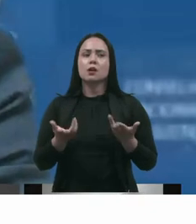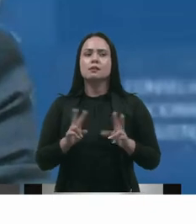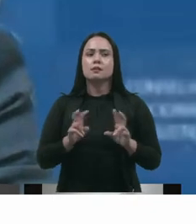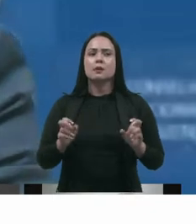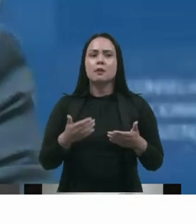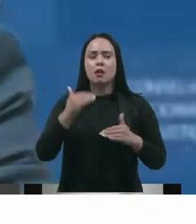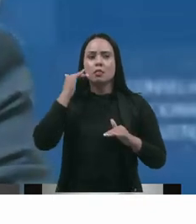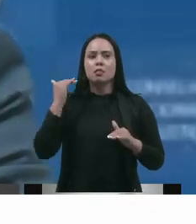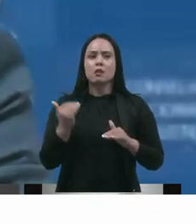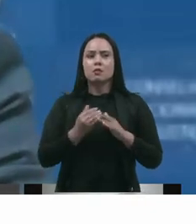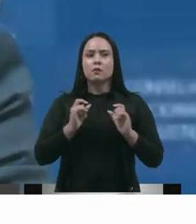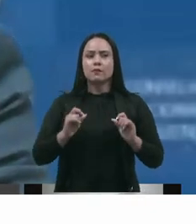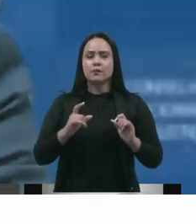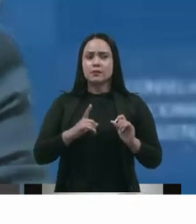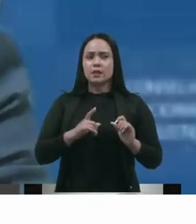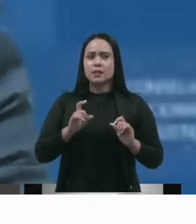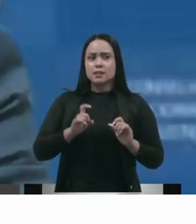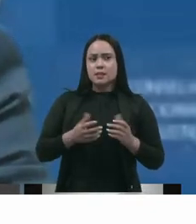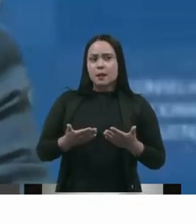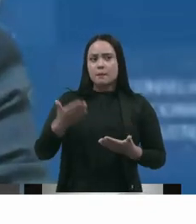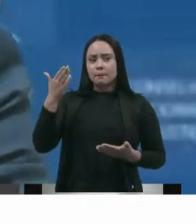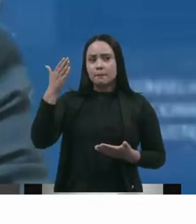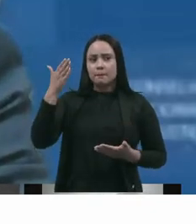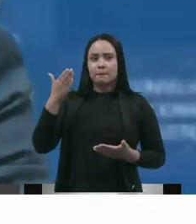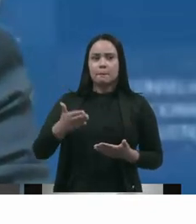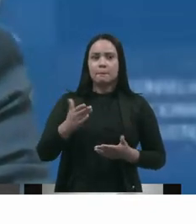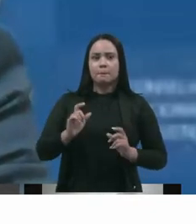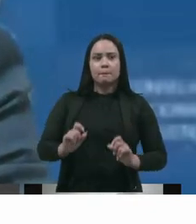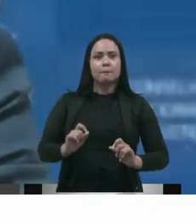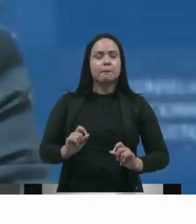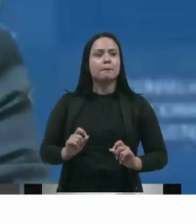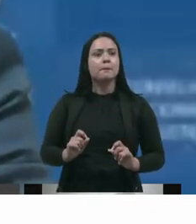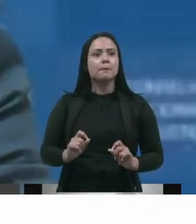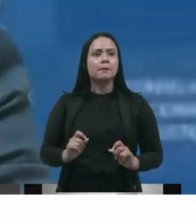já que eu entendo que tem que ser comprovado e não